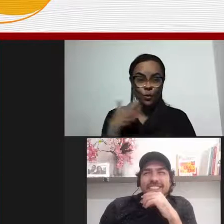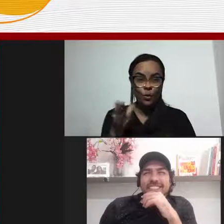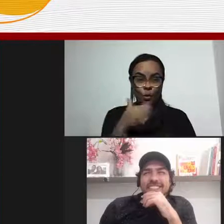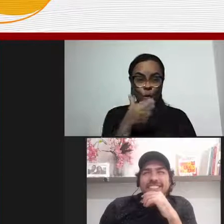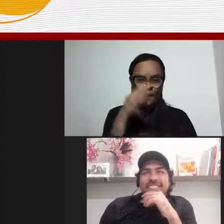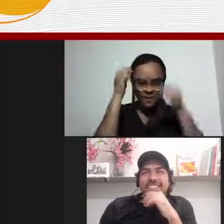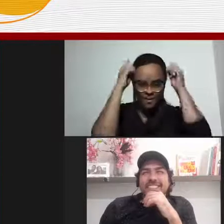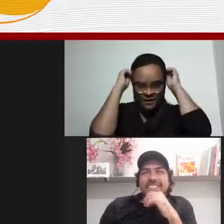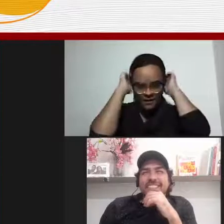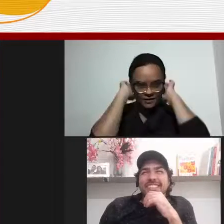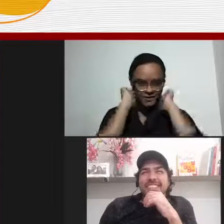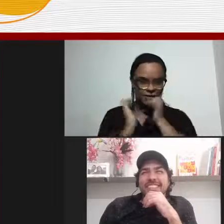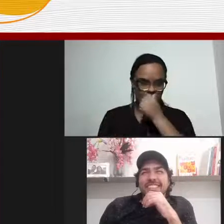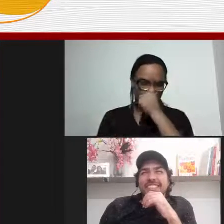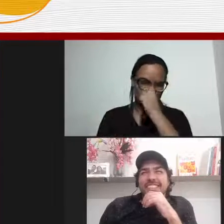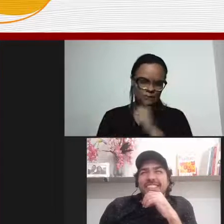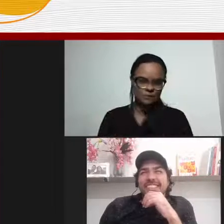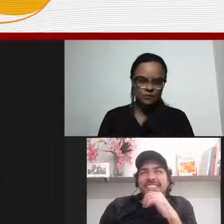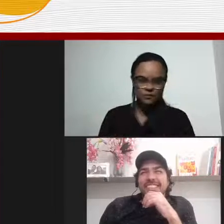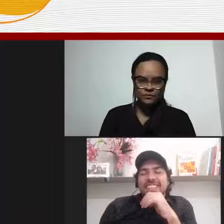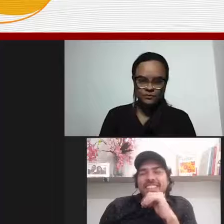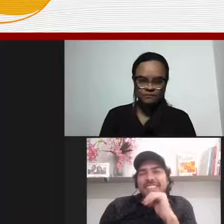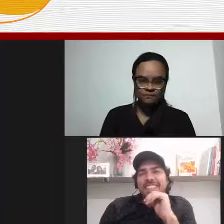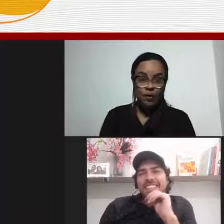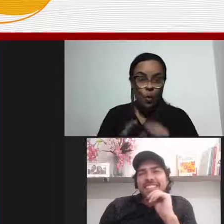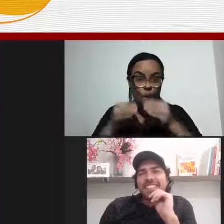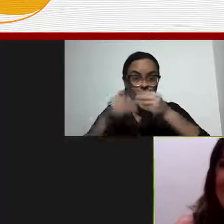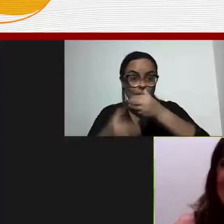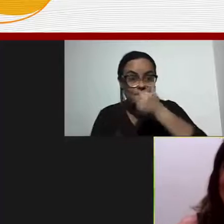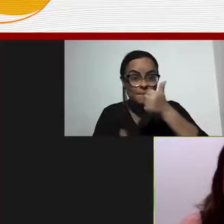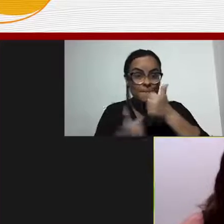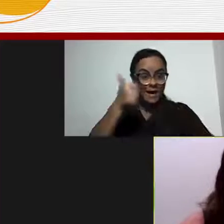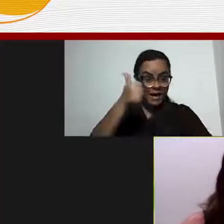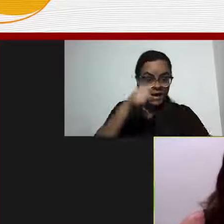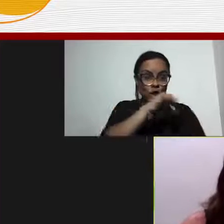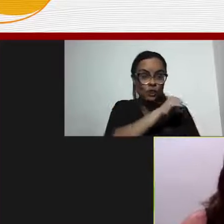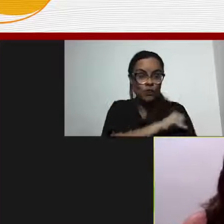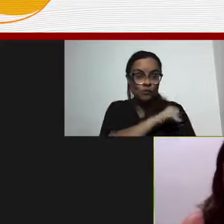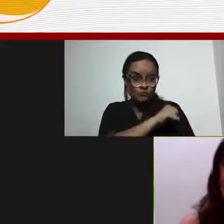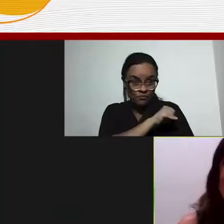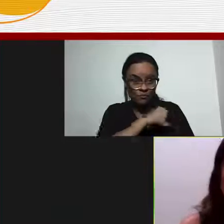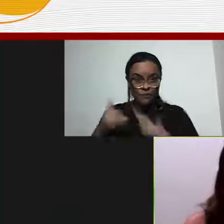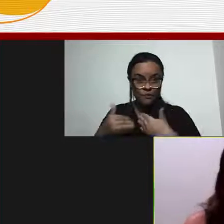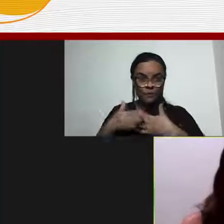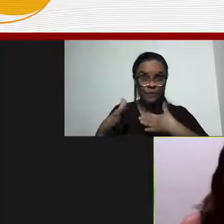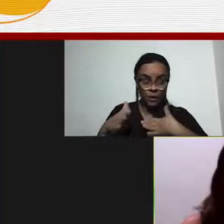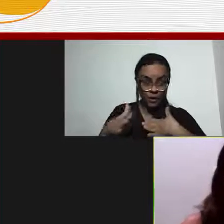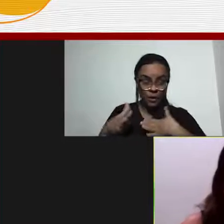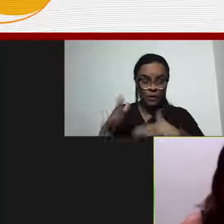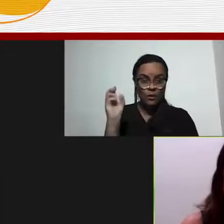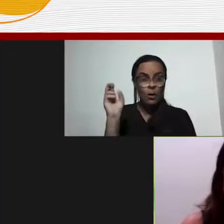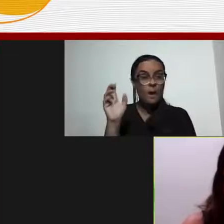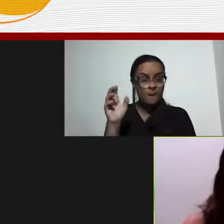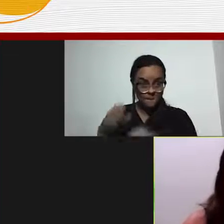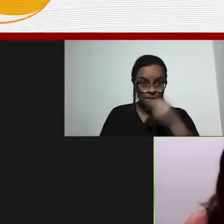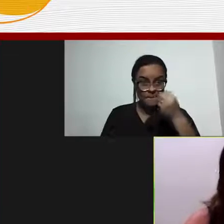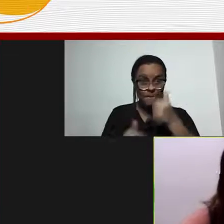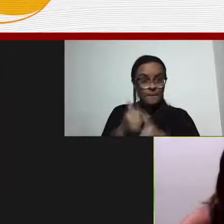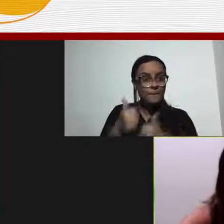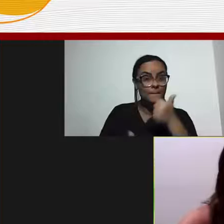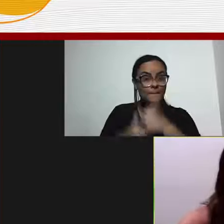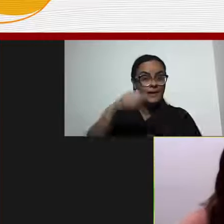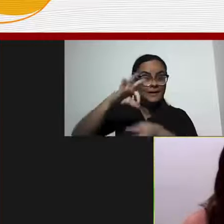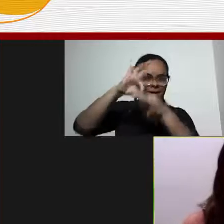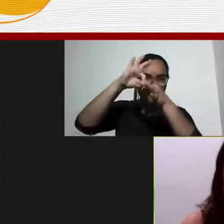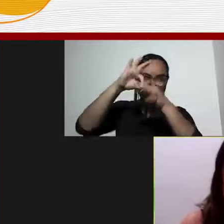Clodoaldo. Eu estava lá no Maracanã, né, na abertura lá das Paralimpíadas, e eu